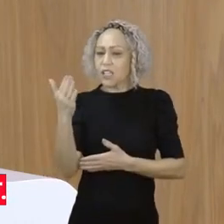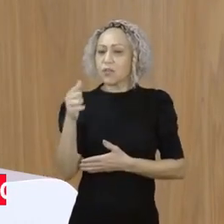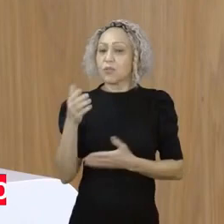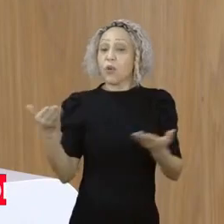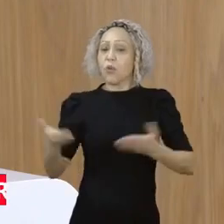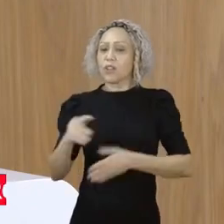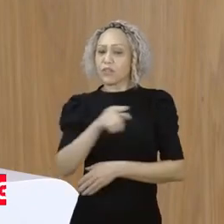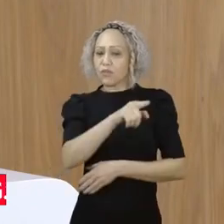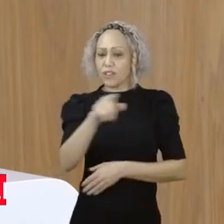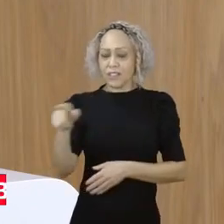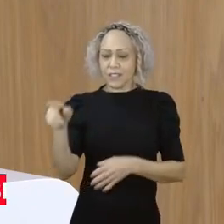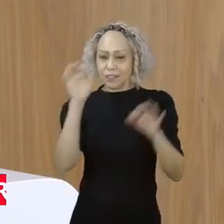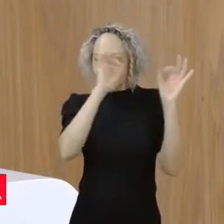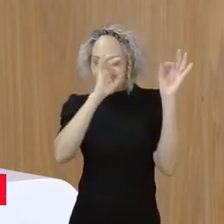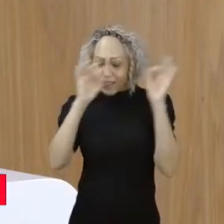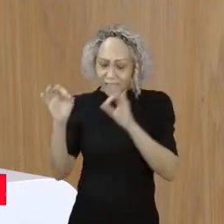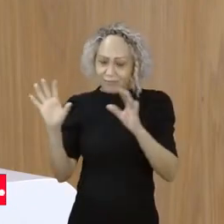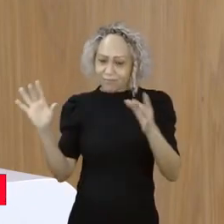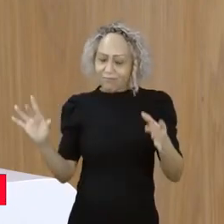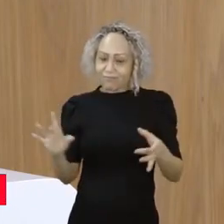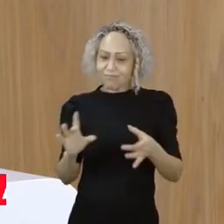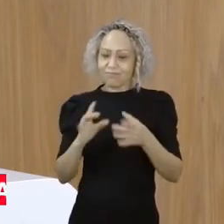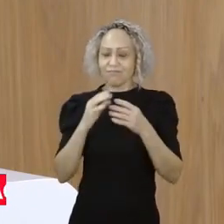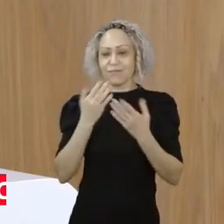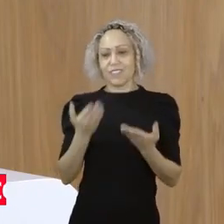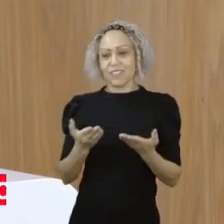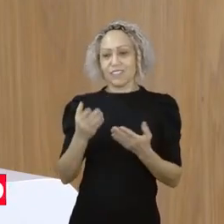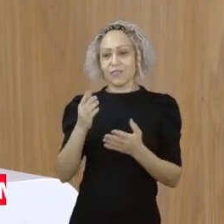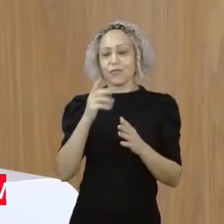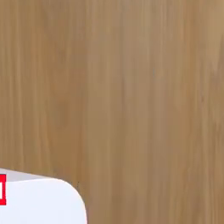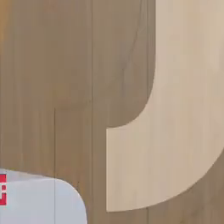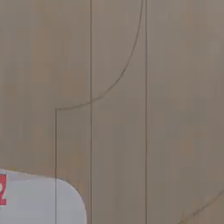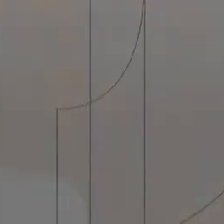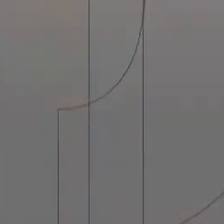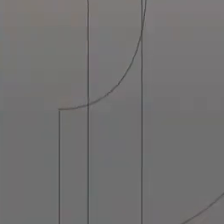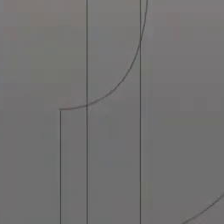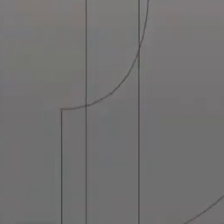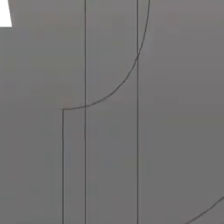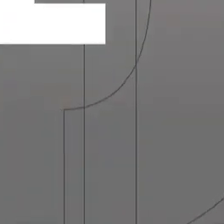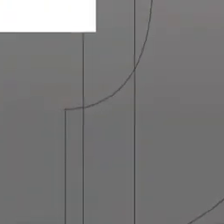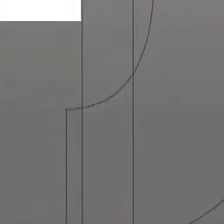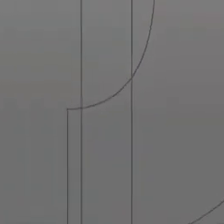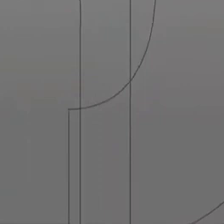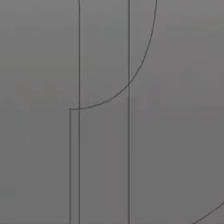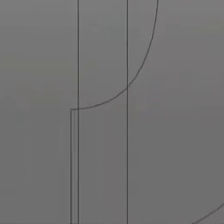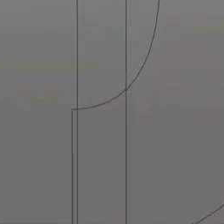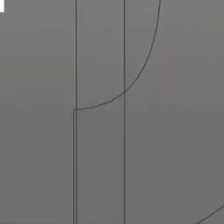participação e sintonia com o jornal PT Brasil. Eu espero você amanhã.